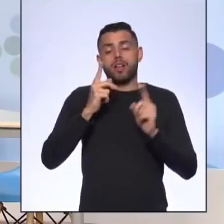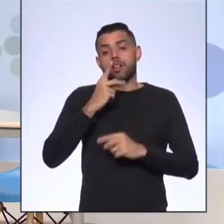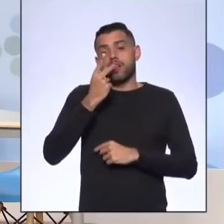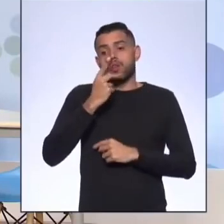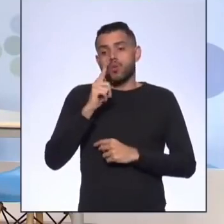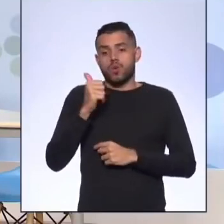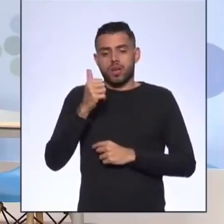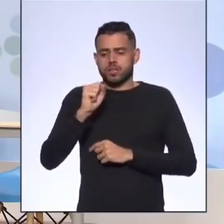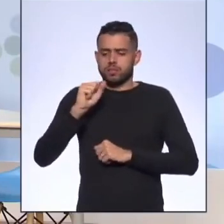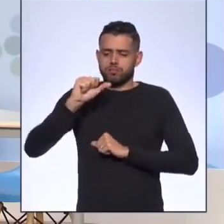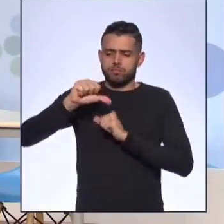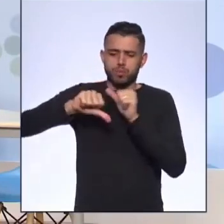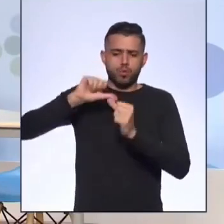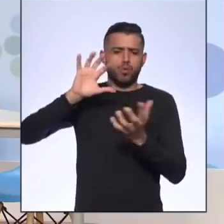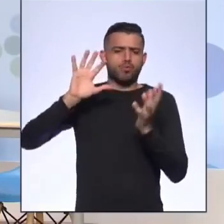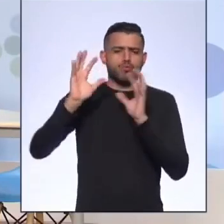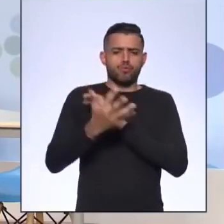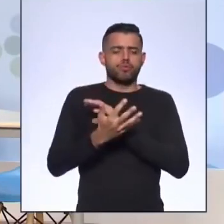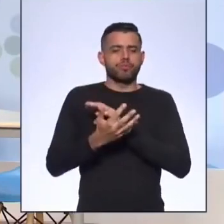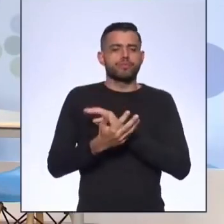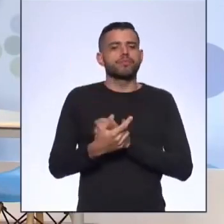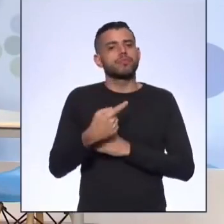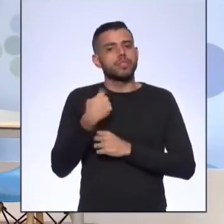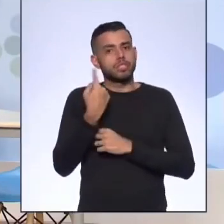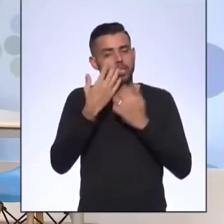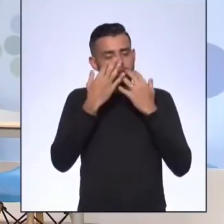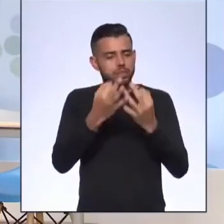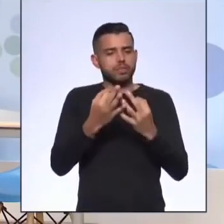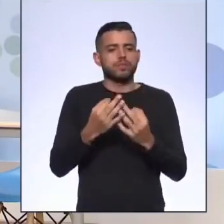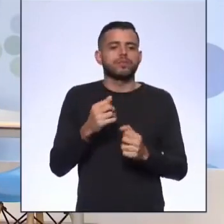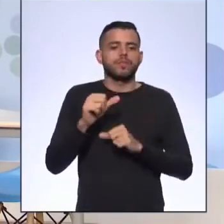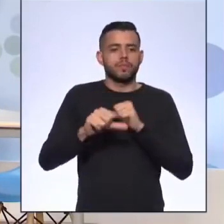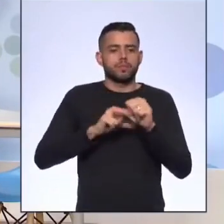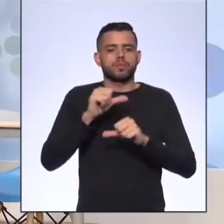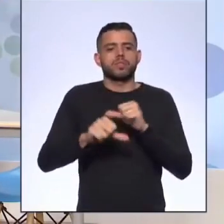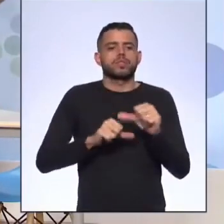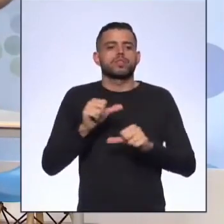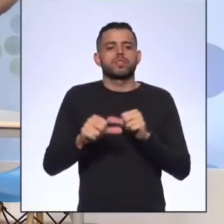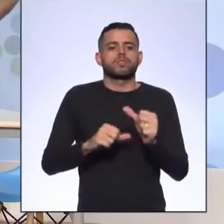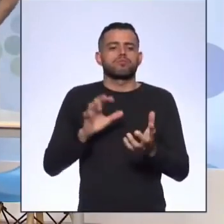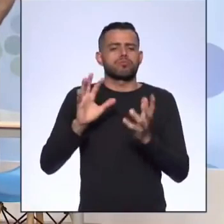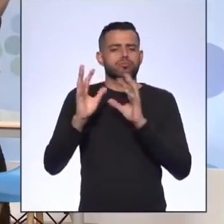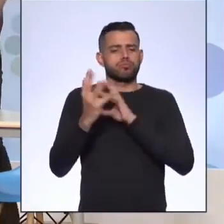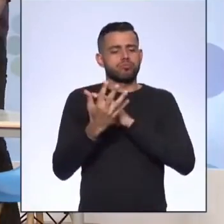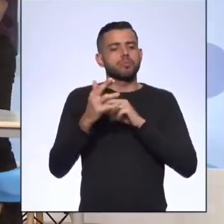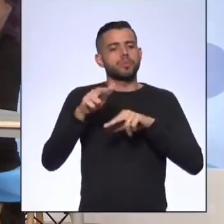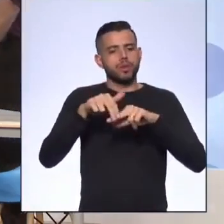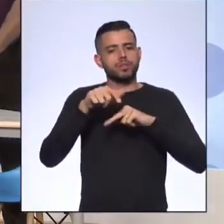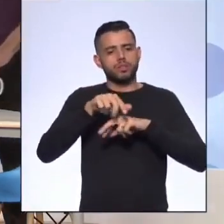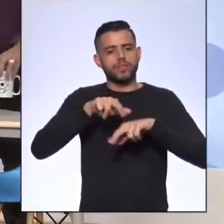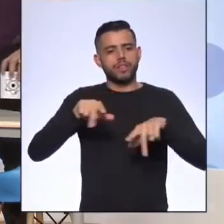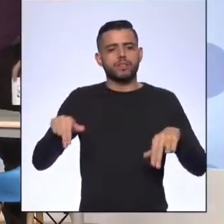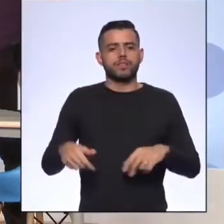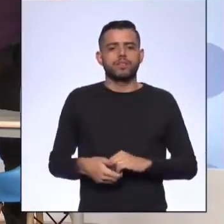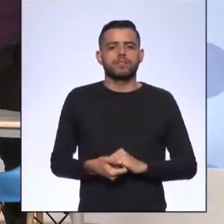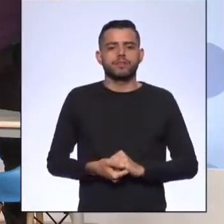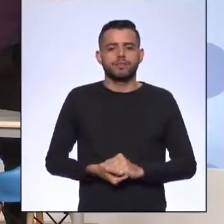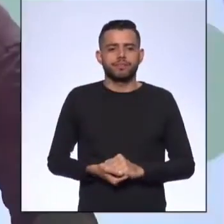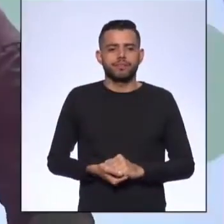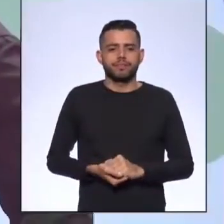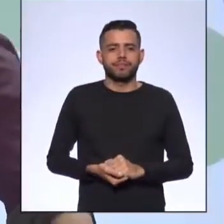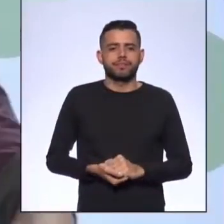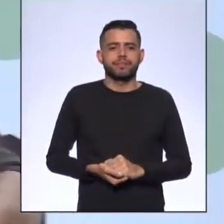estado, ok? Então é isso que a gente tem que ficar atento aí, as mudanças de estado por causa dessas variáveis.